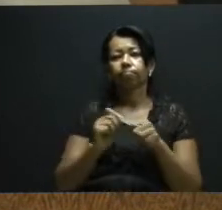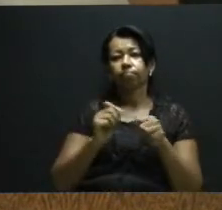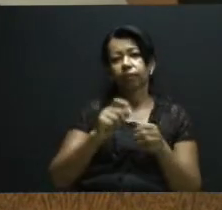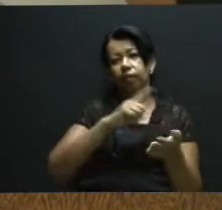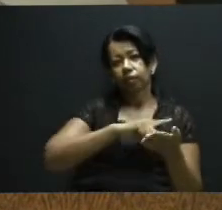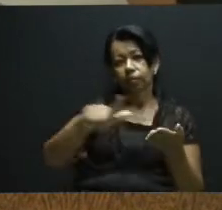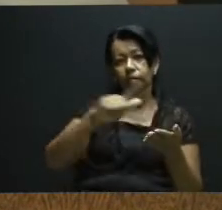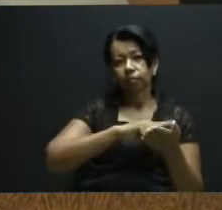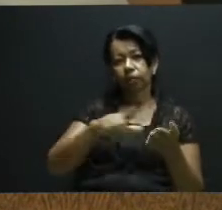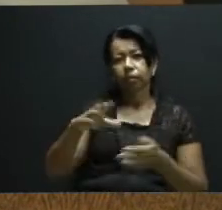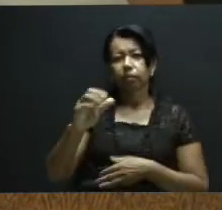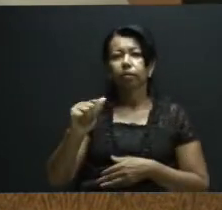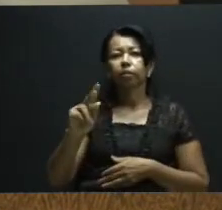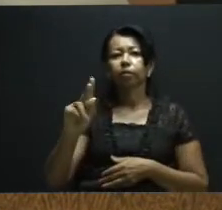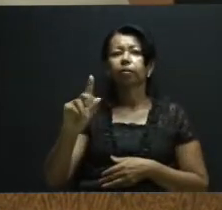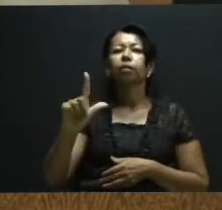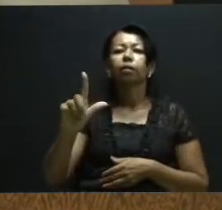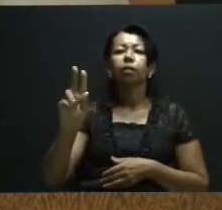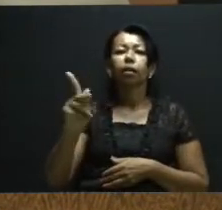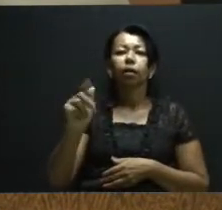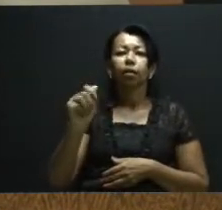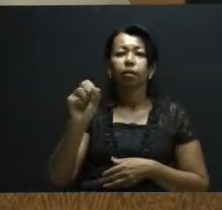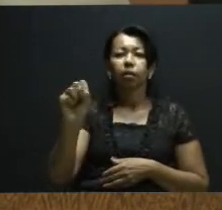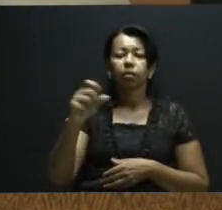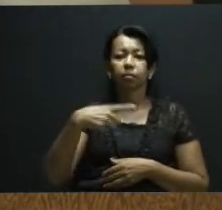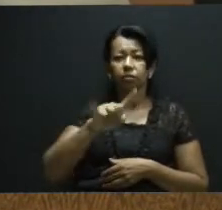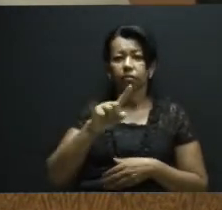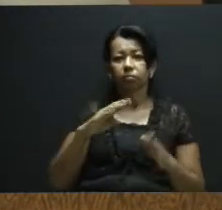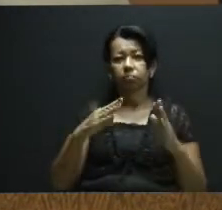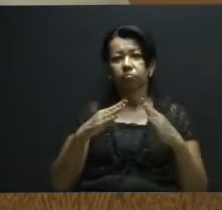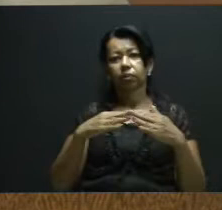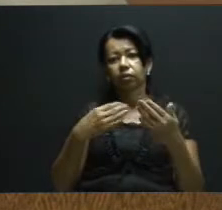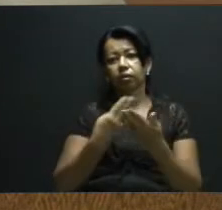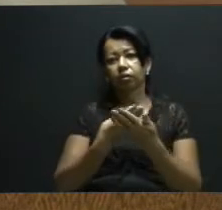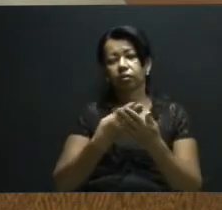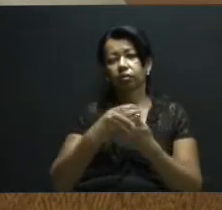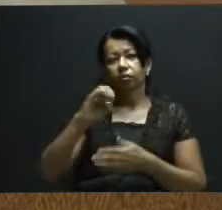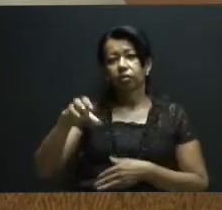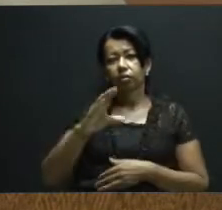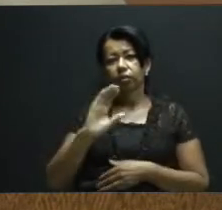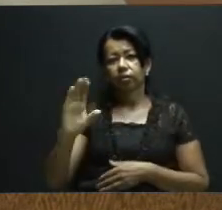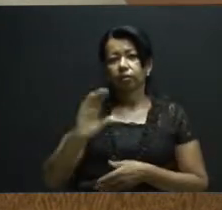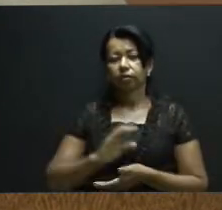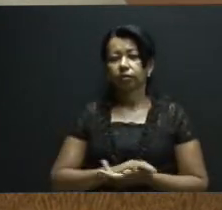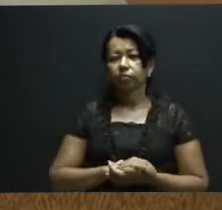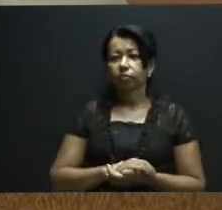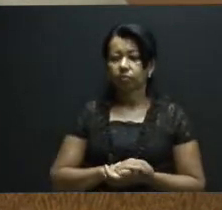calhas da unidade municipal de ensino padre manoel da nóbrega no jardim casqueiro